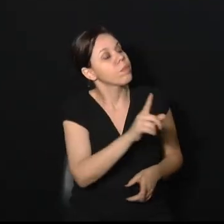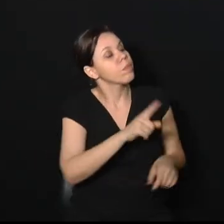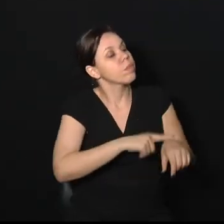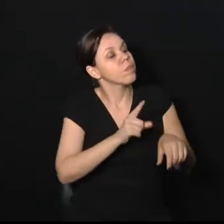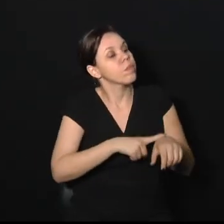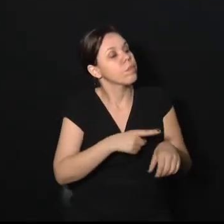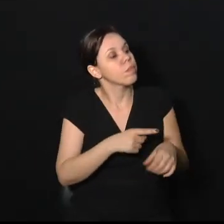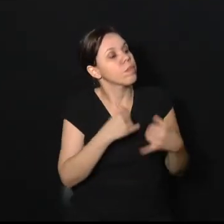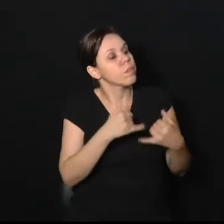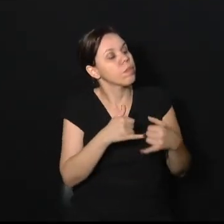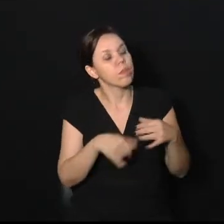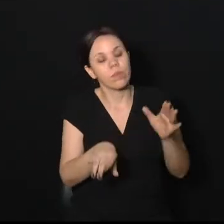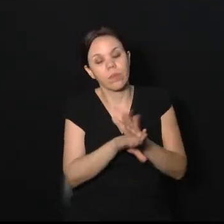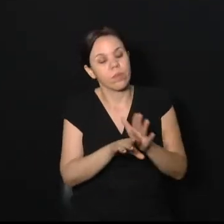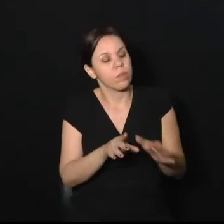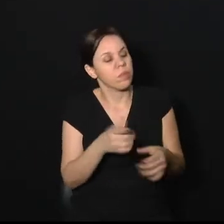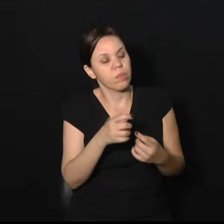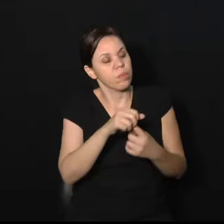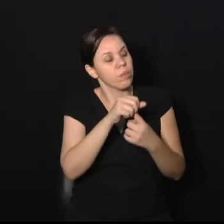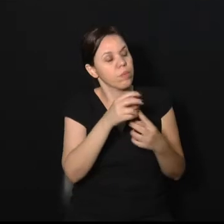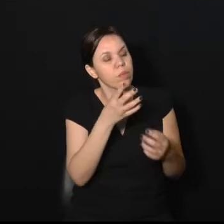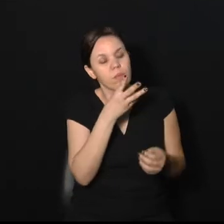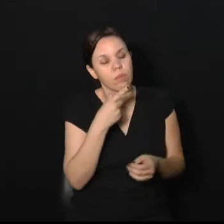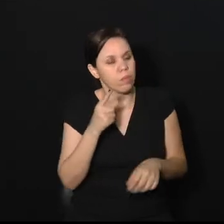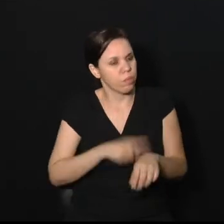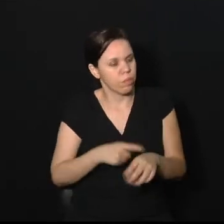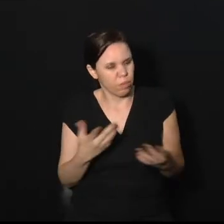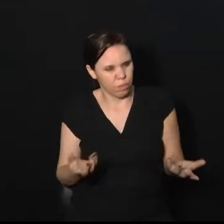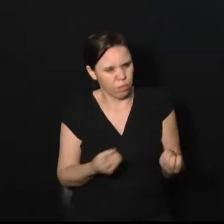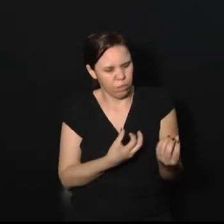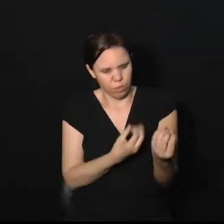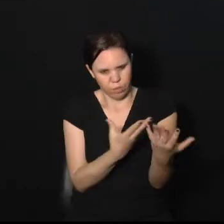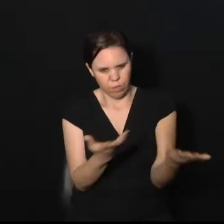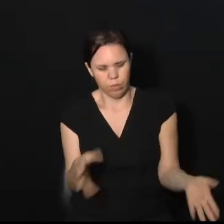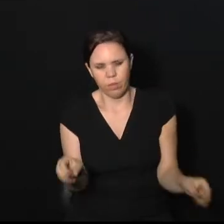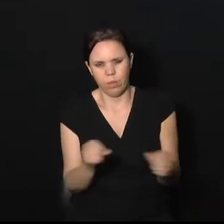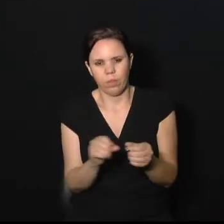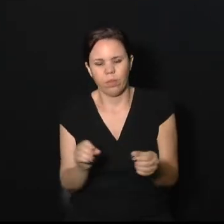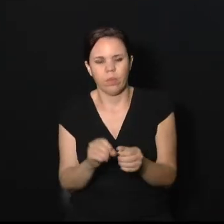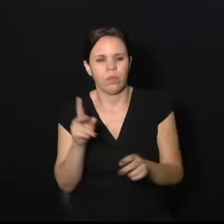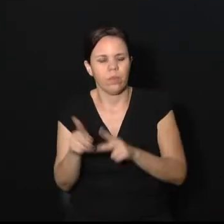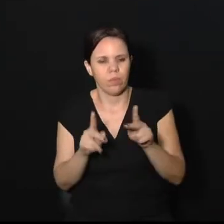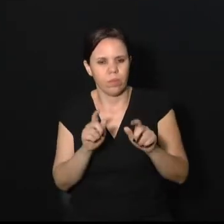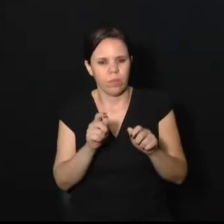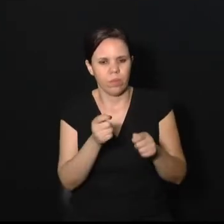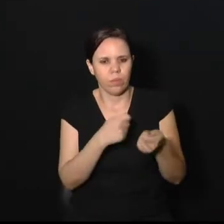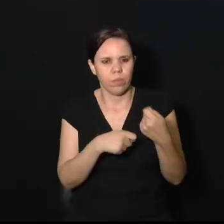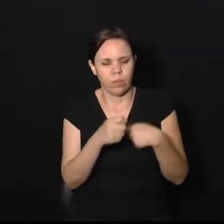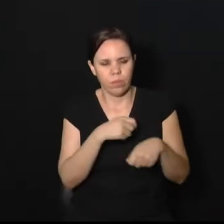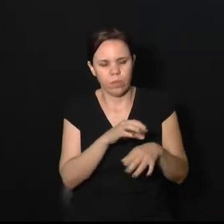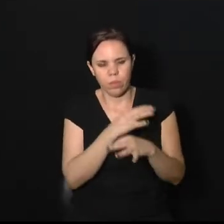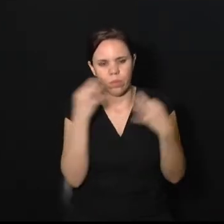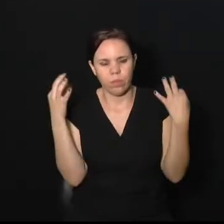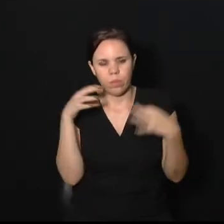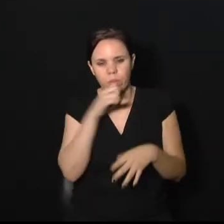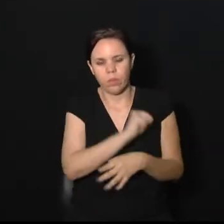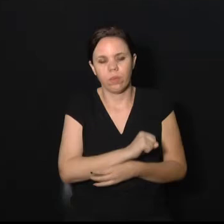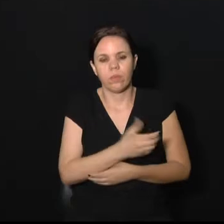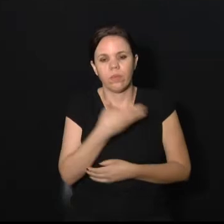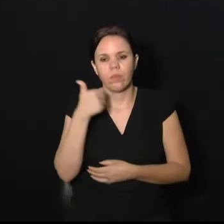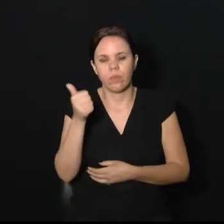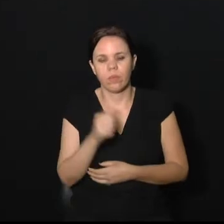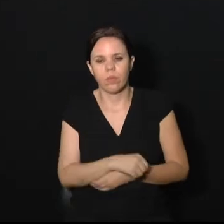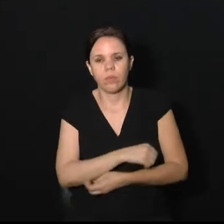no ponto de ônibus. Então, tudo isso, né, gera informação e faz com que a gestão pública seja muito mais eficiente e seja muito melhor